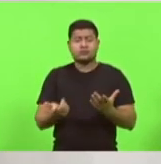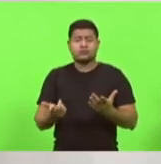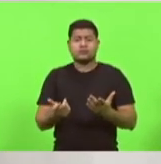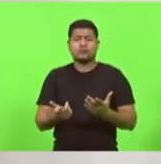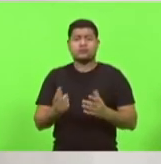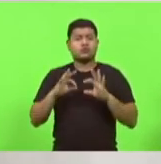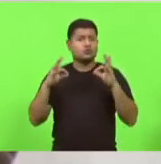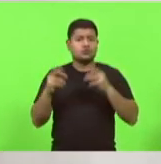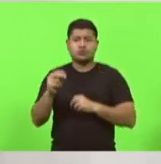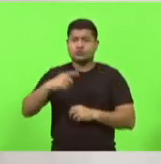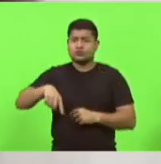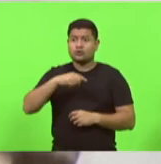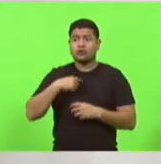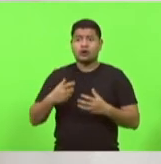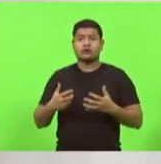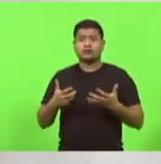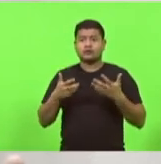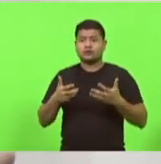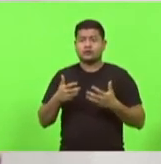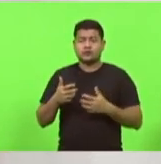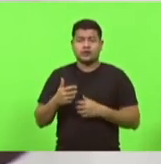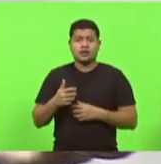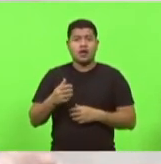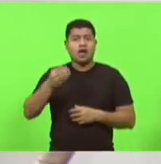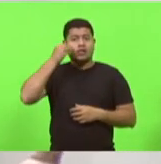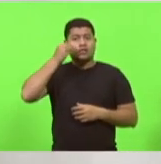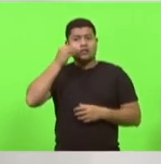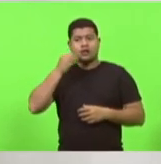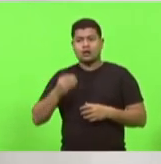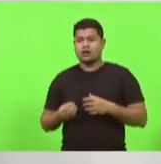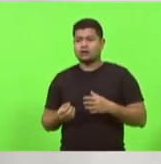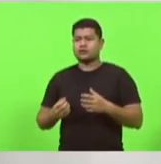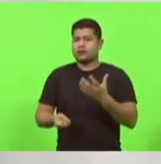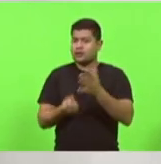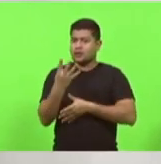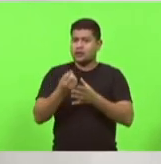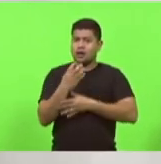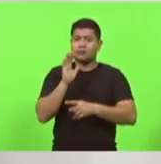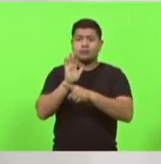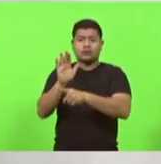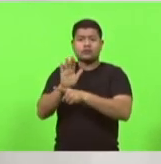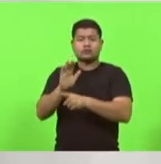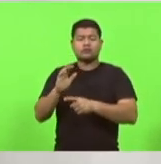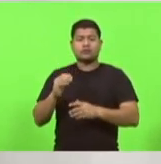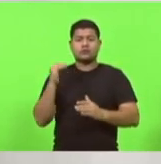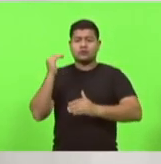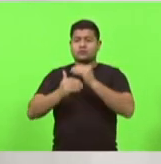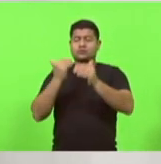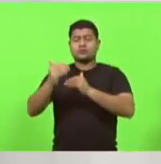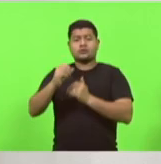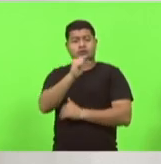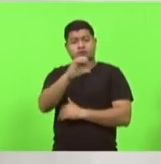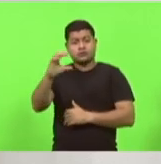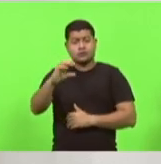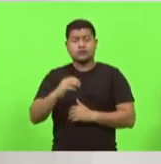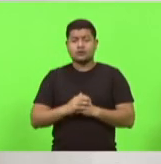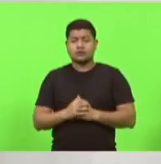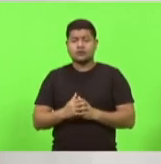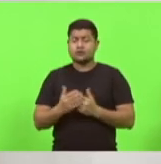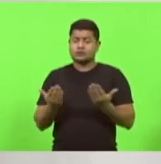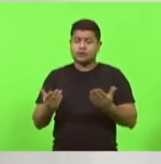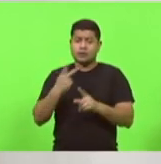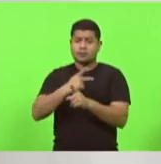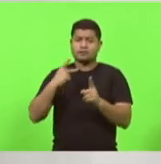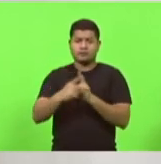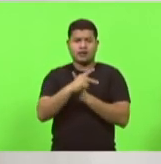gente procura construir para ter um Estado melhor. Então, a previdência é privilégio?